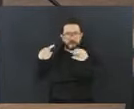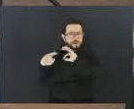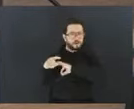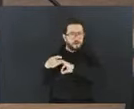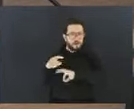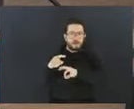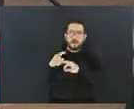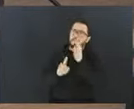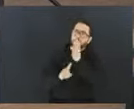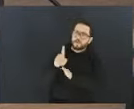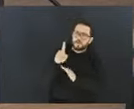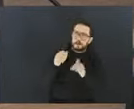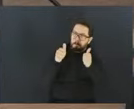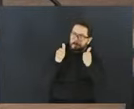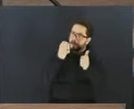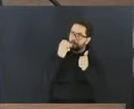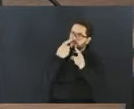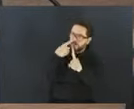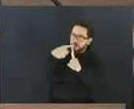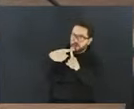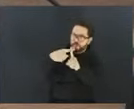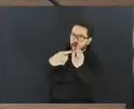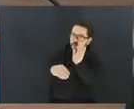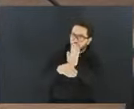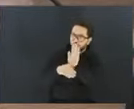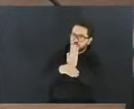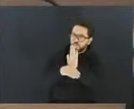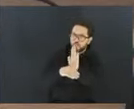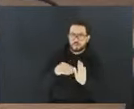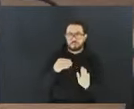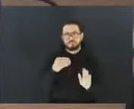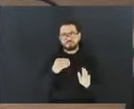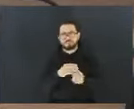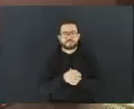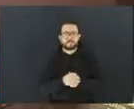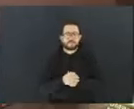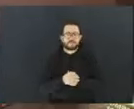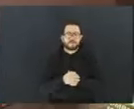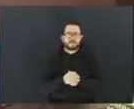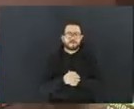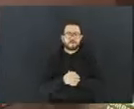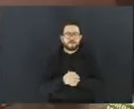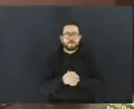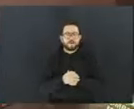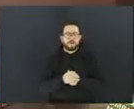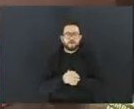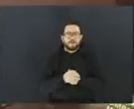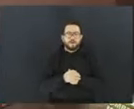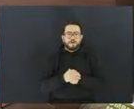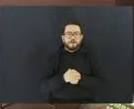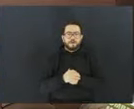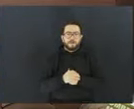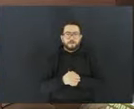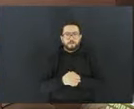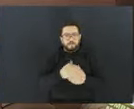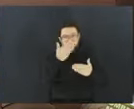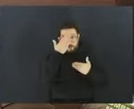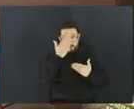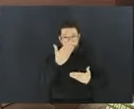positivamente isso. Concluindo, para vereador. A corporação. Era isso. Muito obrigado. Obrigado, vereador Serginho do Posto. Agradecemos ao vereador Pia, líder do governo,